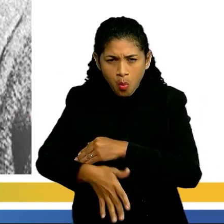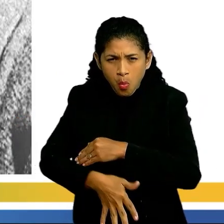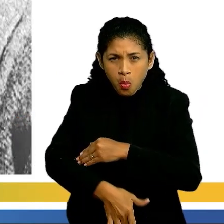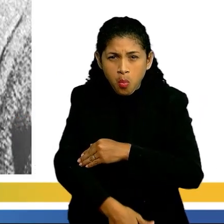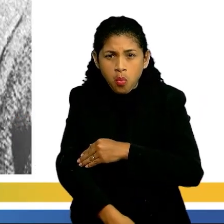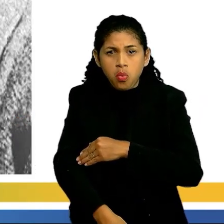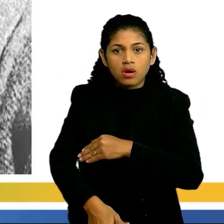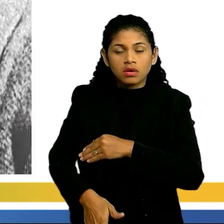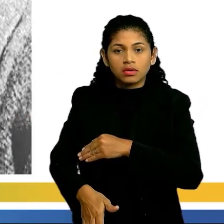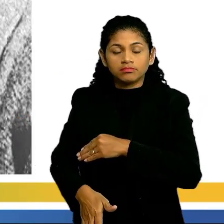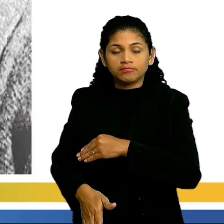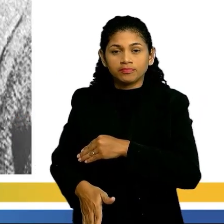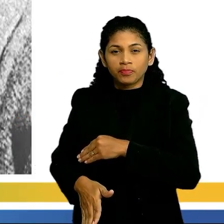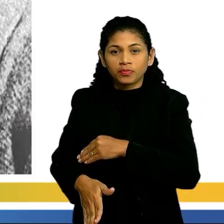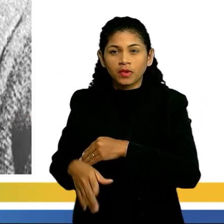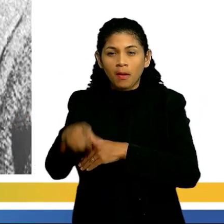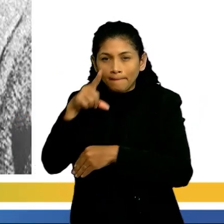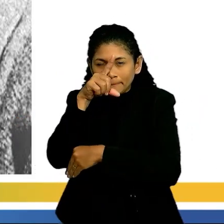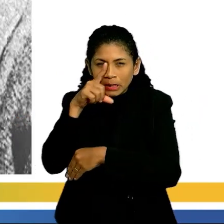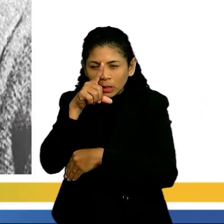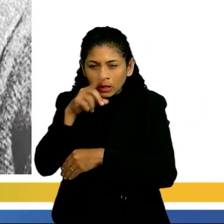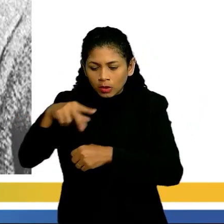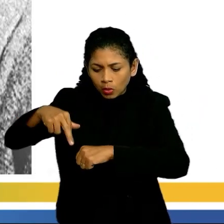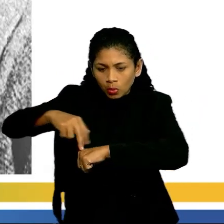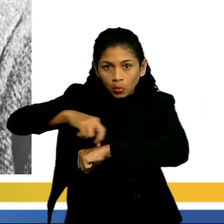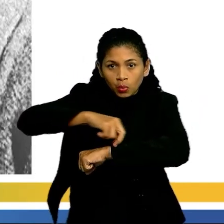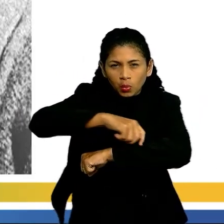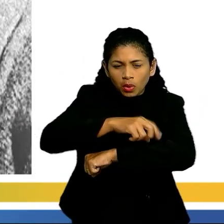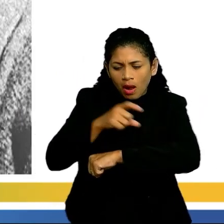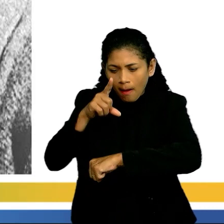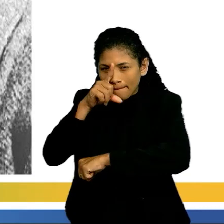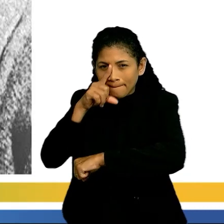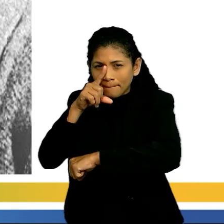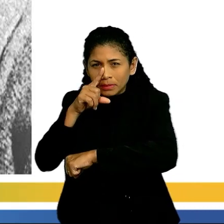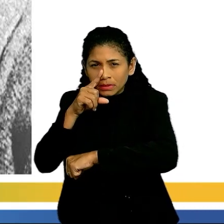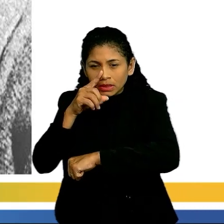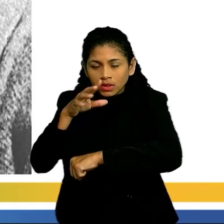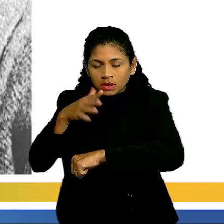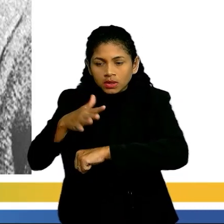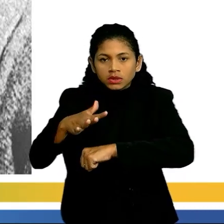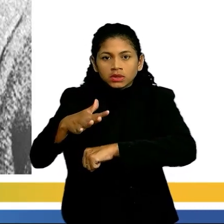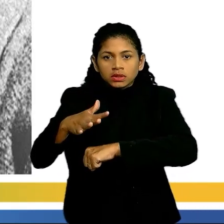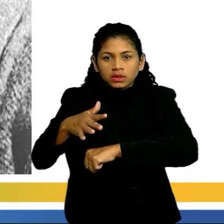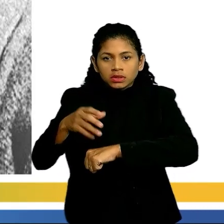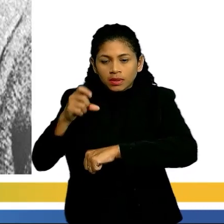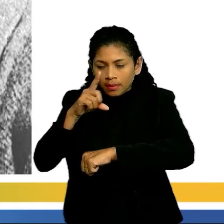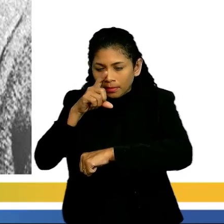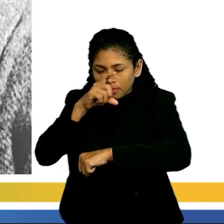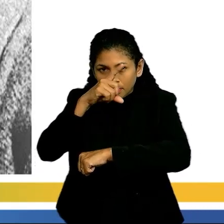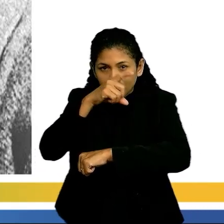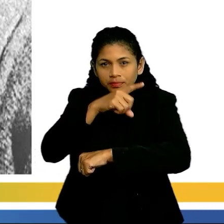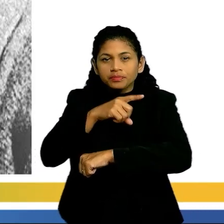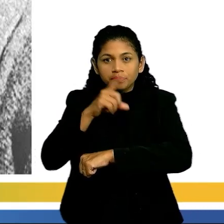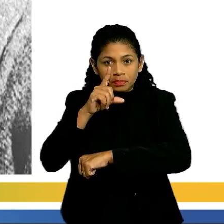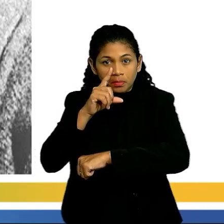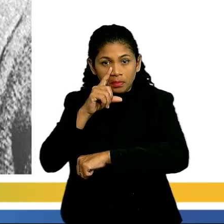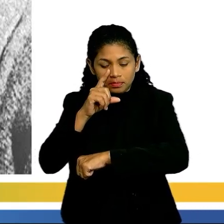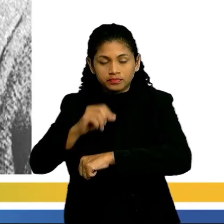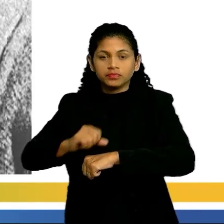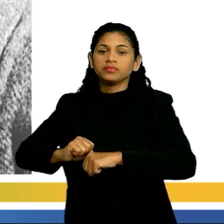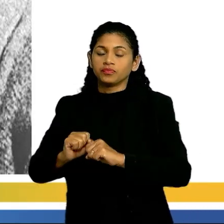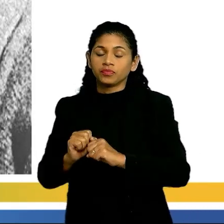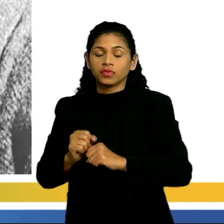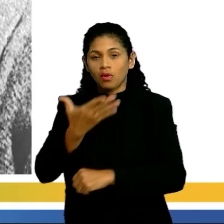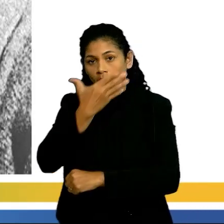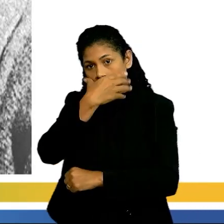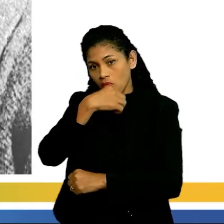perigoso caminhar, perigoso olhar para trás, perigoso tremer e parar. Então, na verdade, o homem é aquele